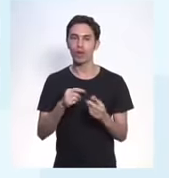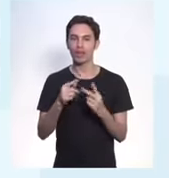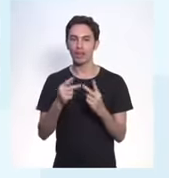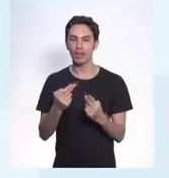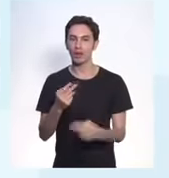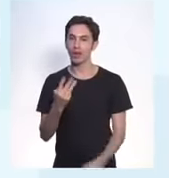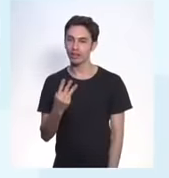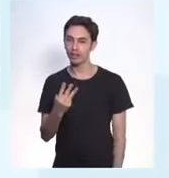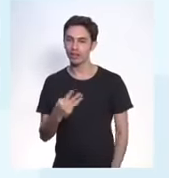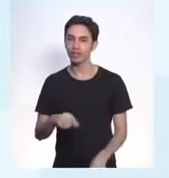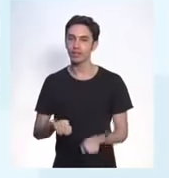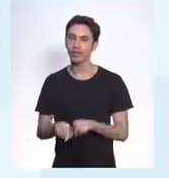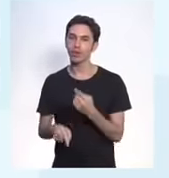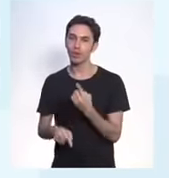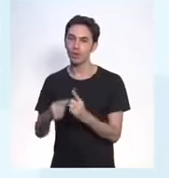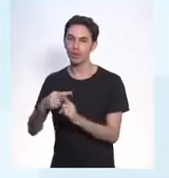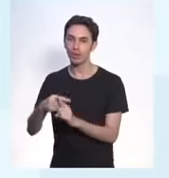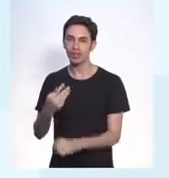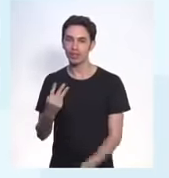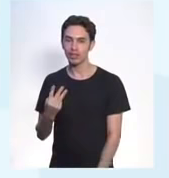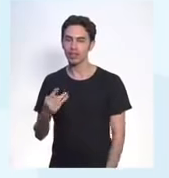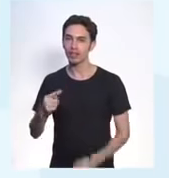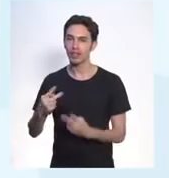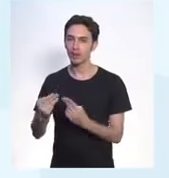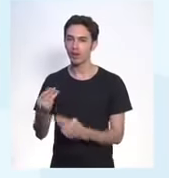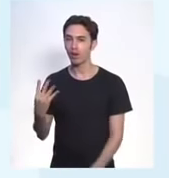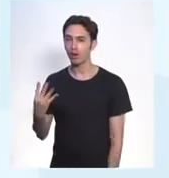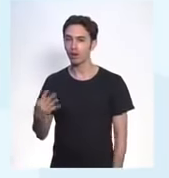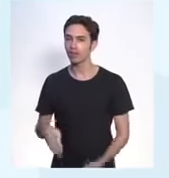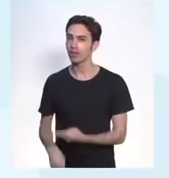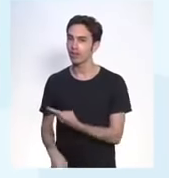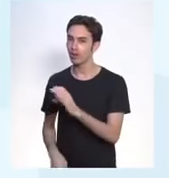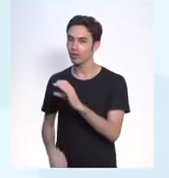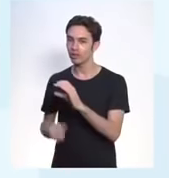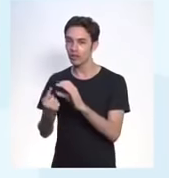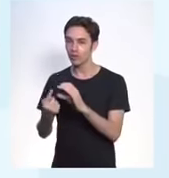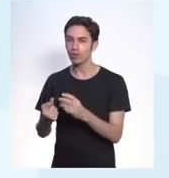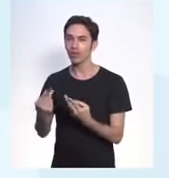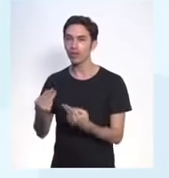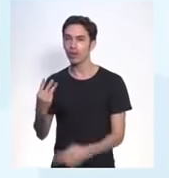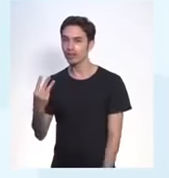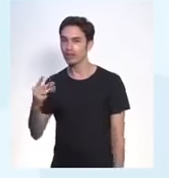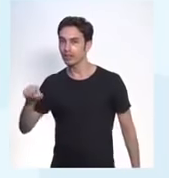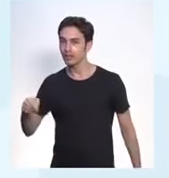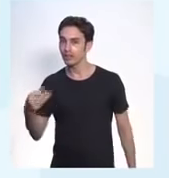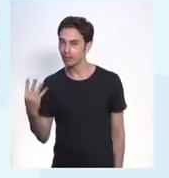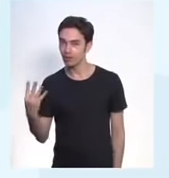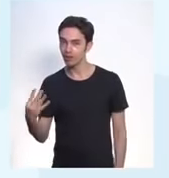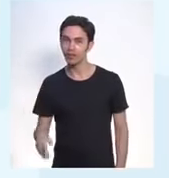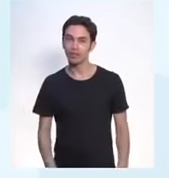é meu par ordenado e por último aí tomar sempre cuidado com esse sinal né Tony então eu voltei três mais